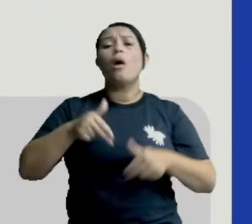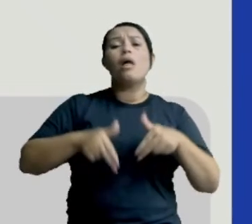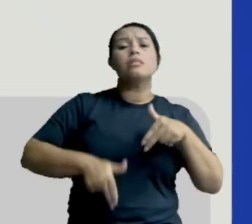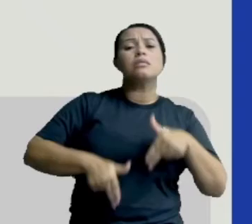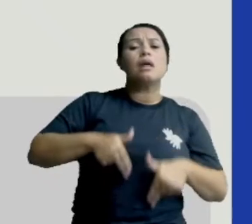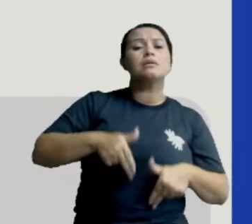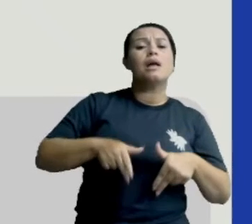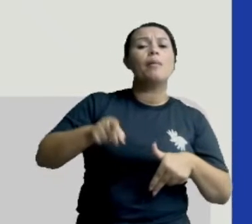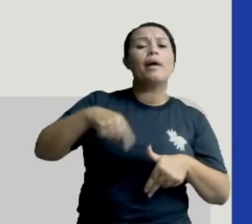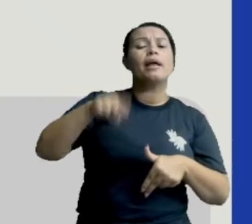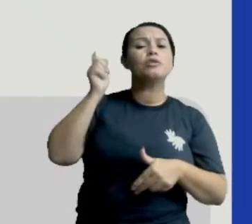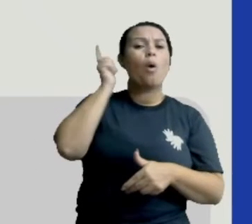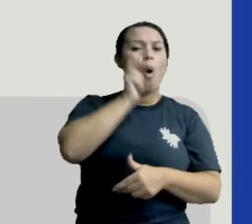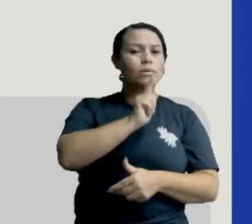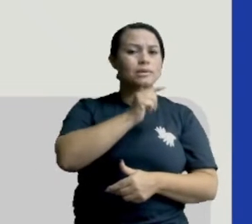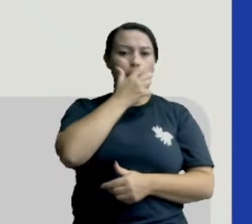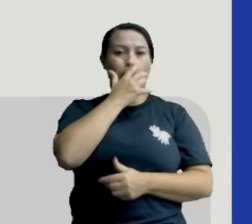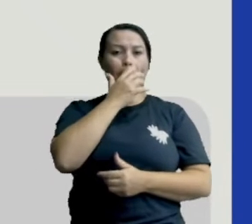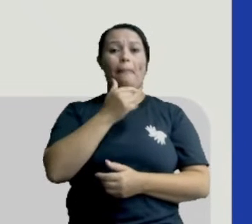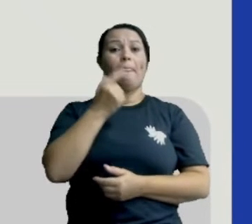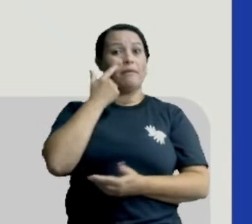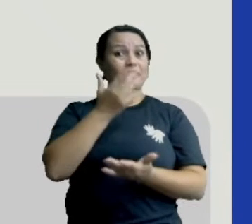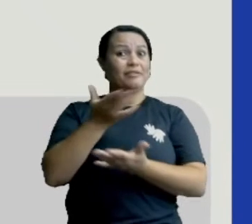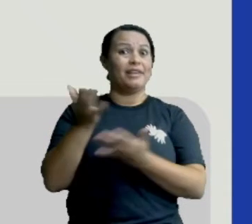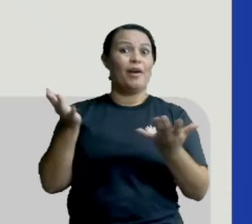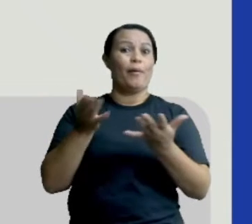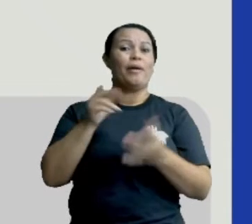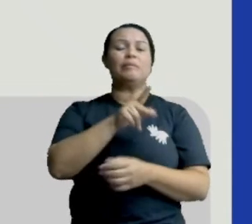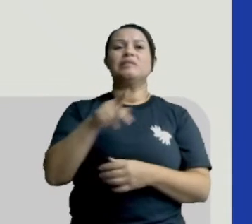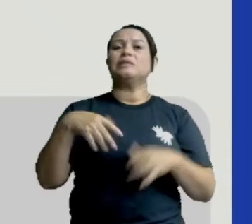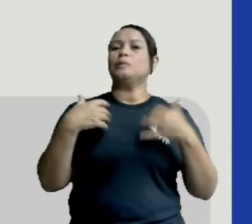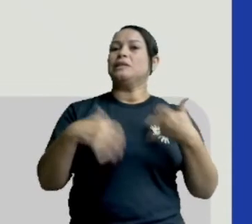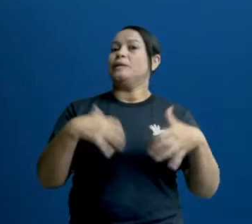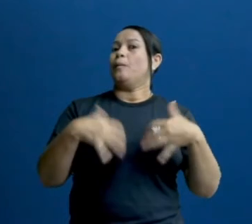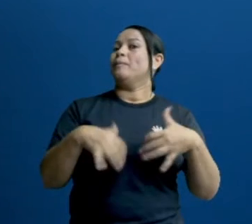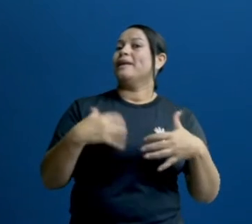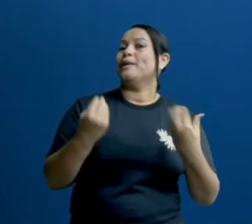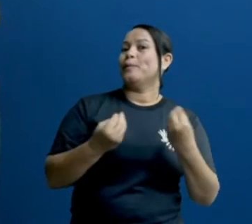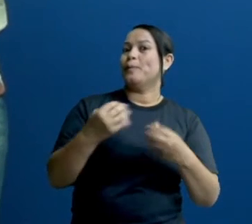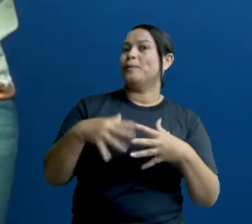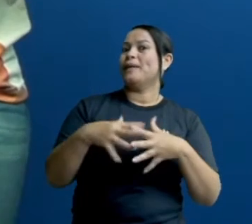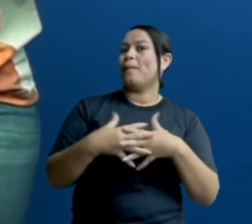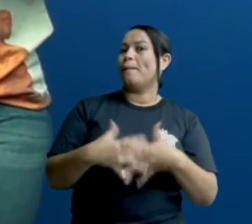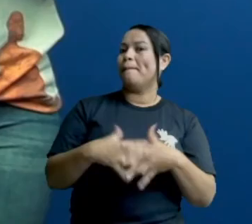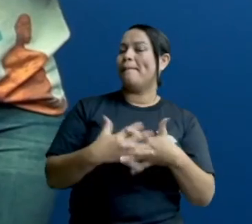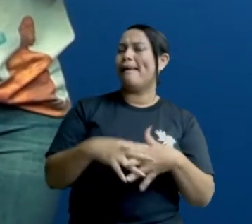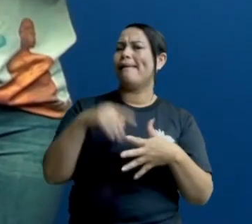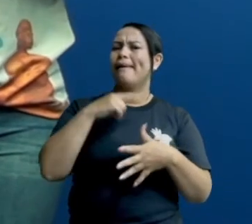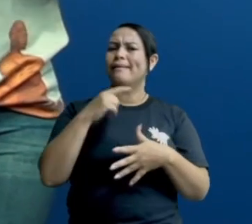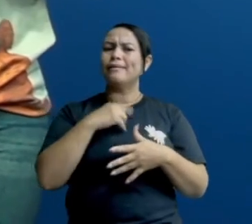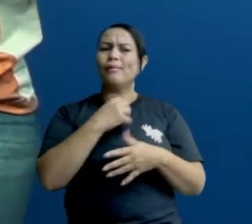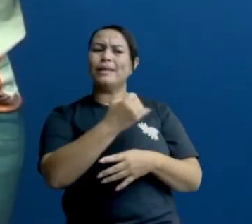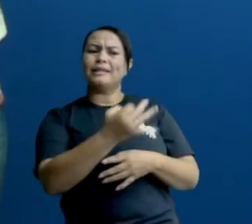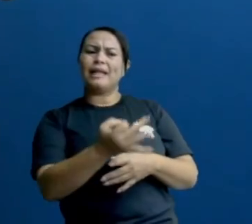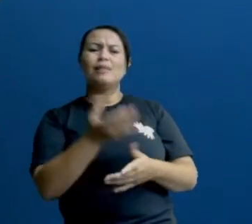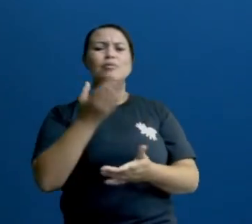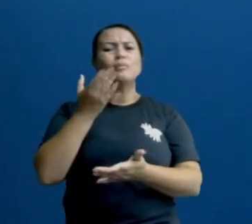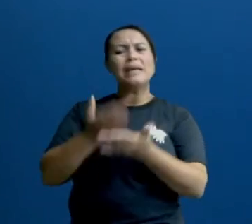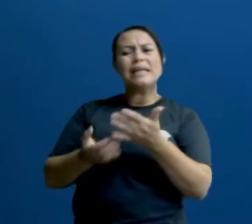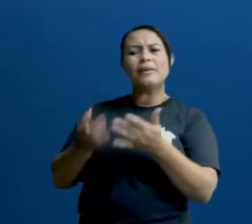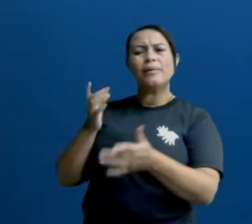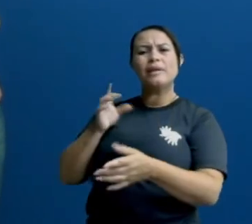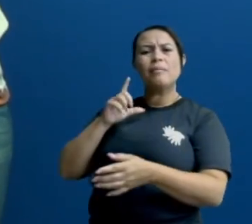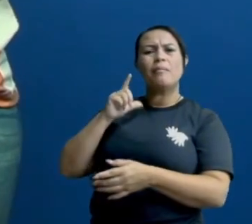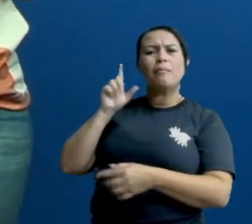armas eles ficaram? Eita, professora, agora está complicado, né? Ele tinha uma quantidade, depois perdeu,